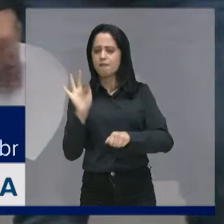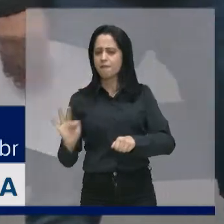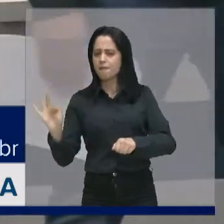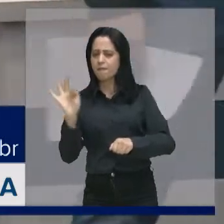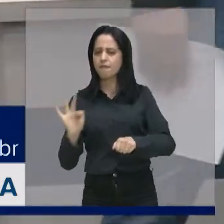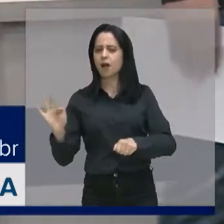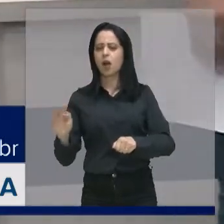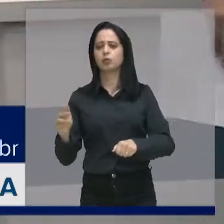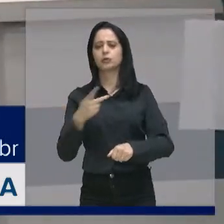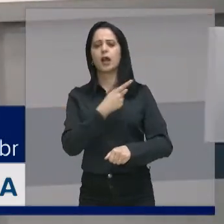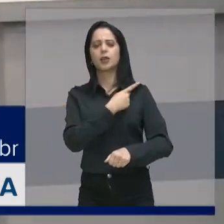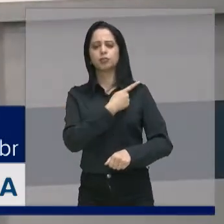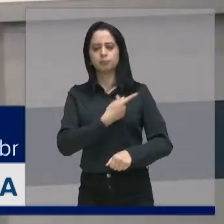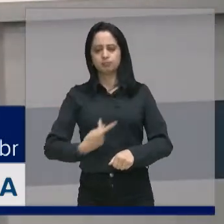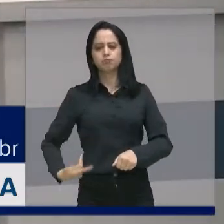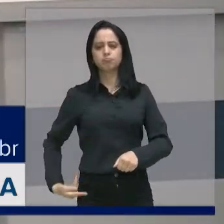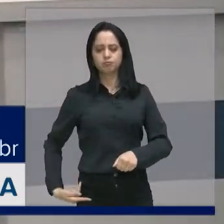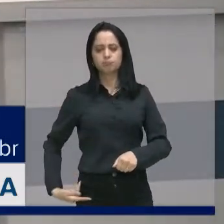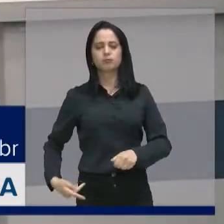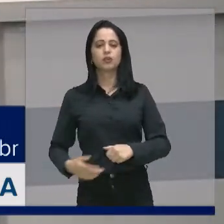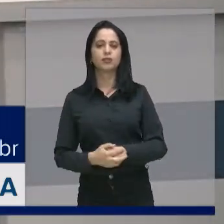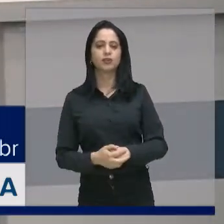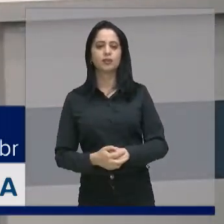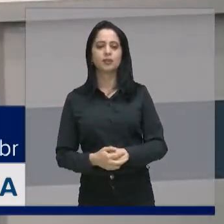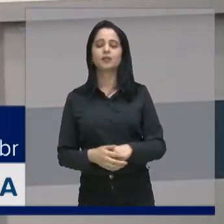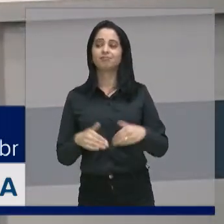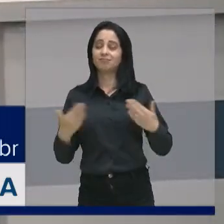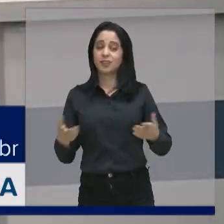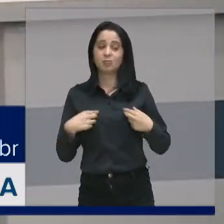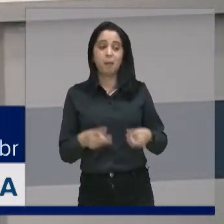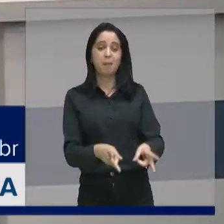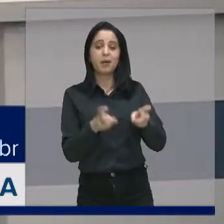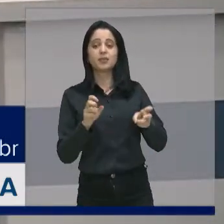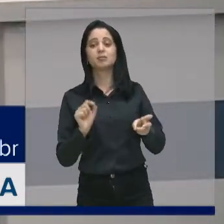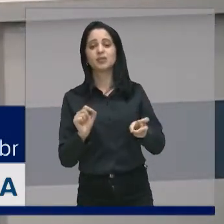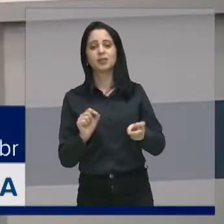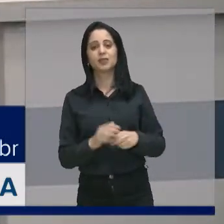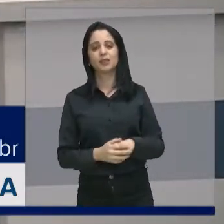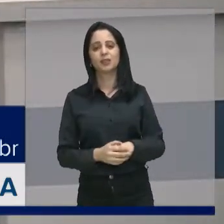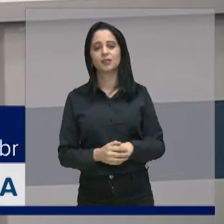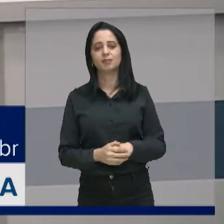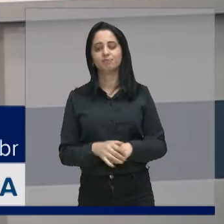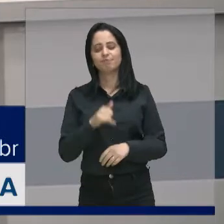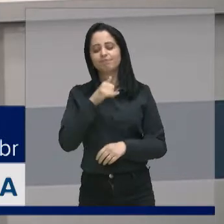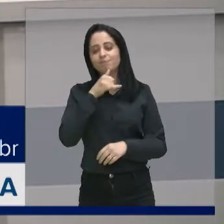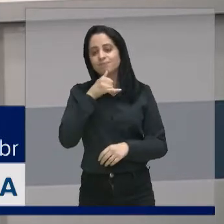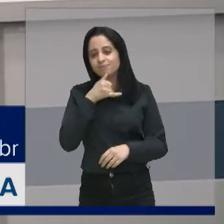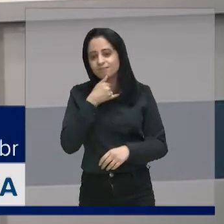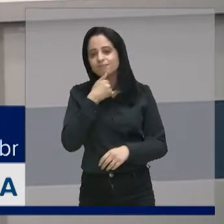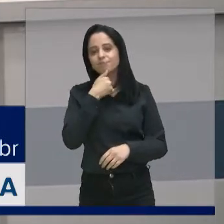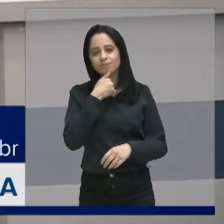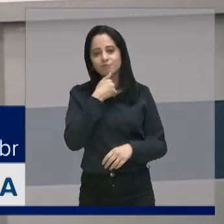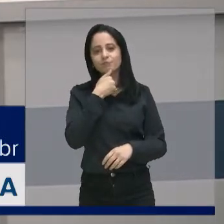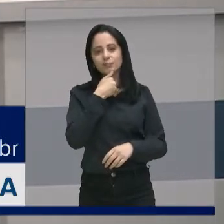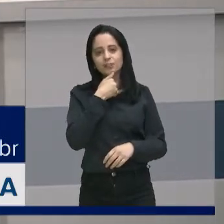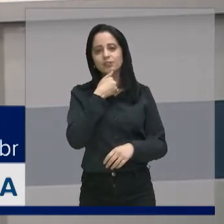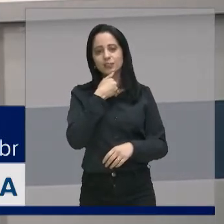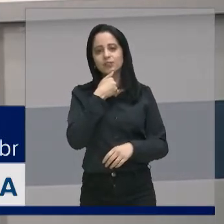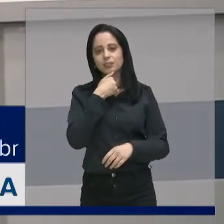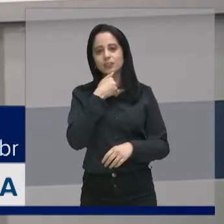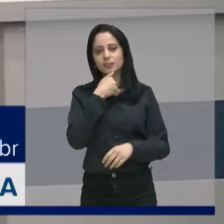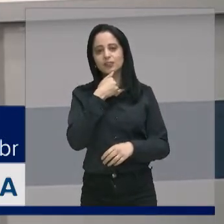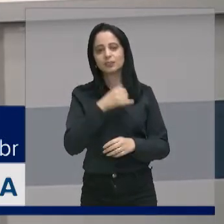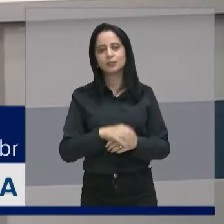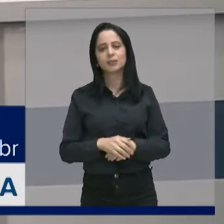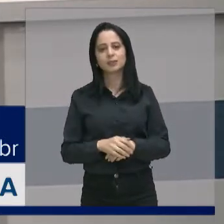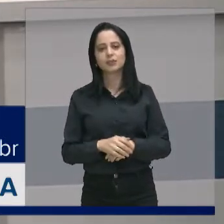nas escolas públicas. E o que nós vemos hoje é que, infelizmente, uma das suas bandeiras na vida, que